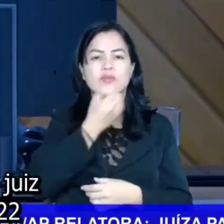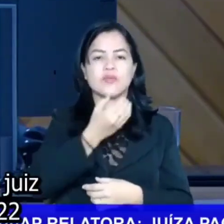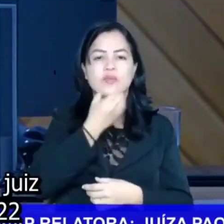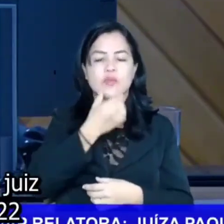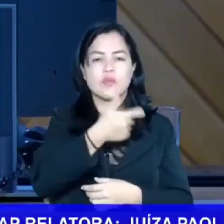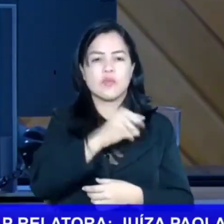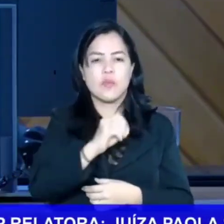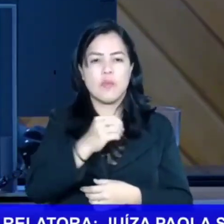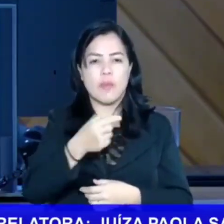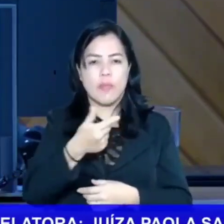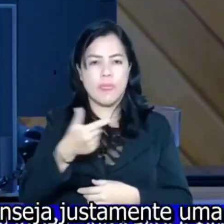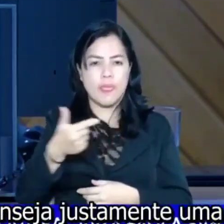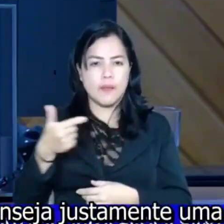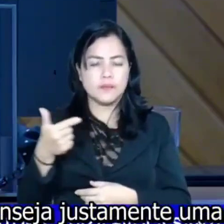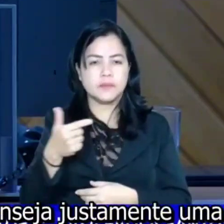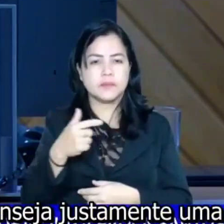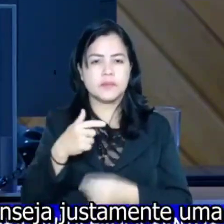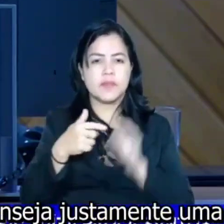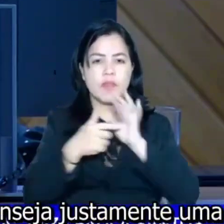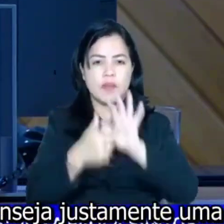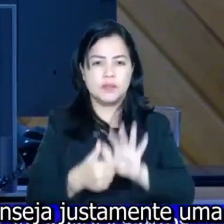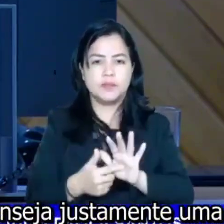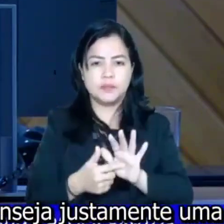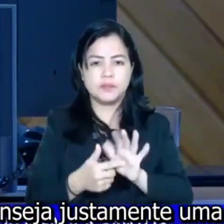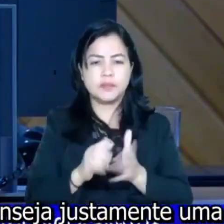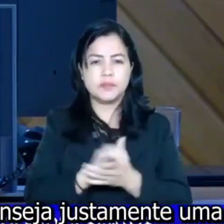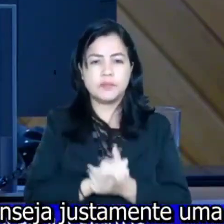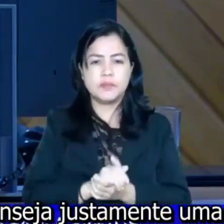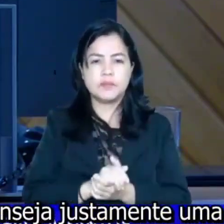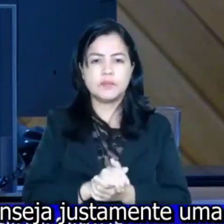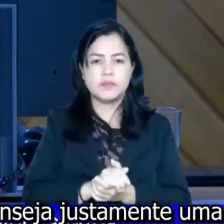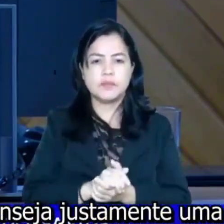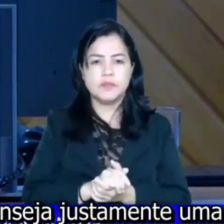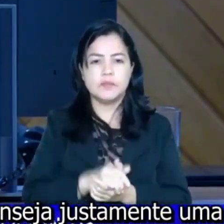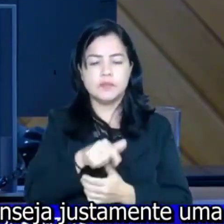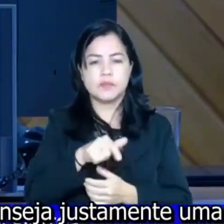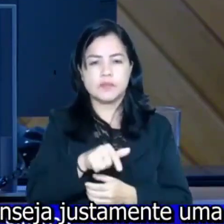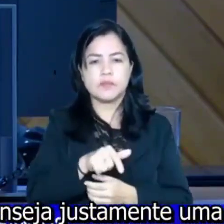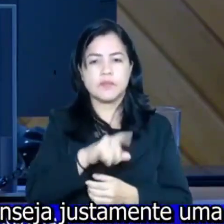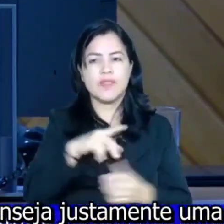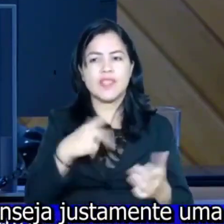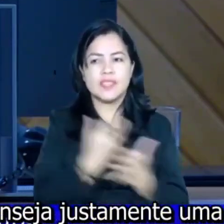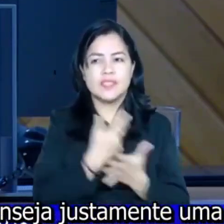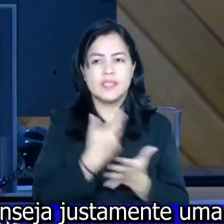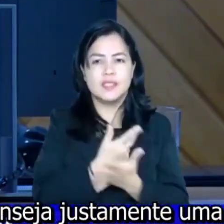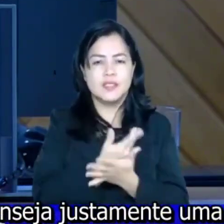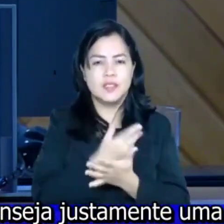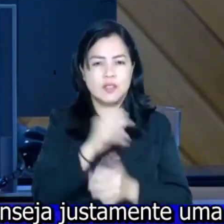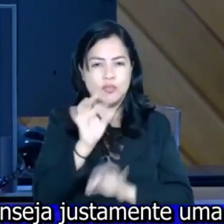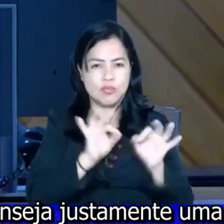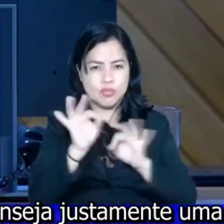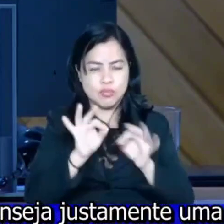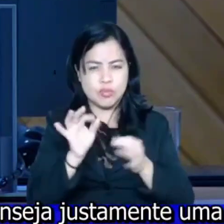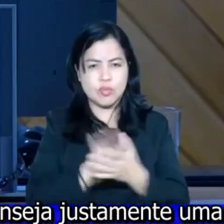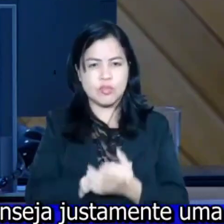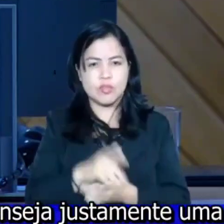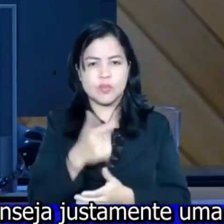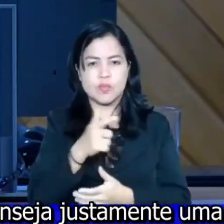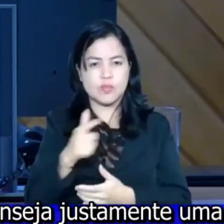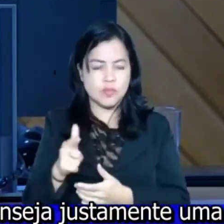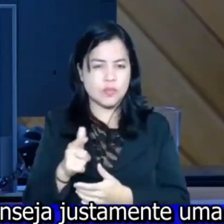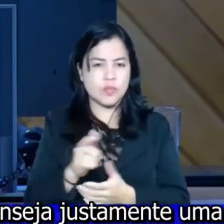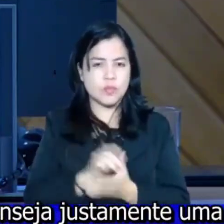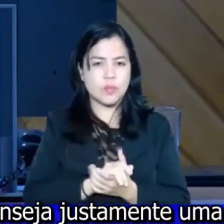de 2022, que trata sobre essa, justamente sobre essa falha formal e que não